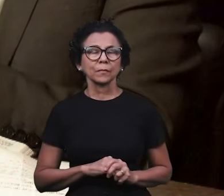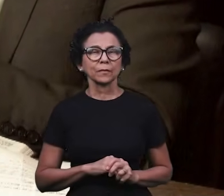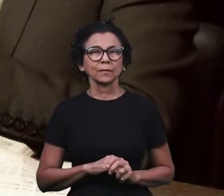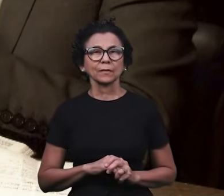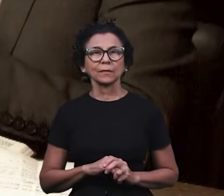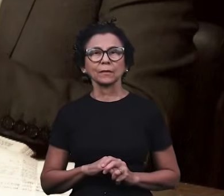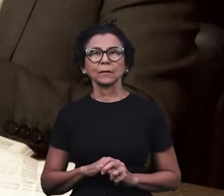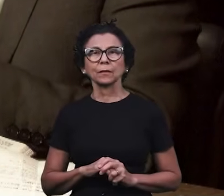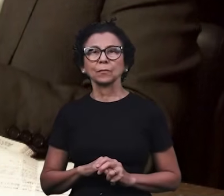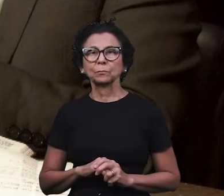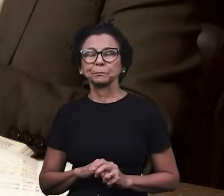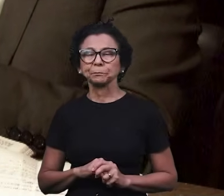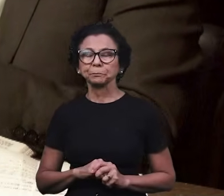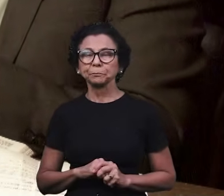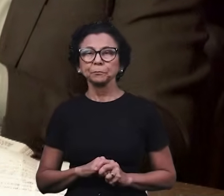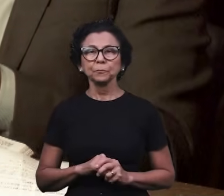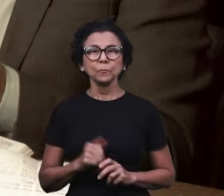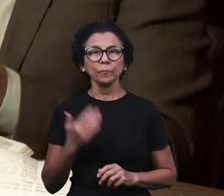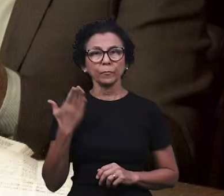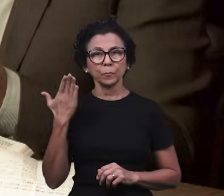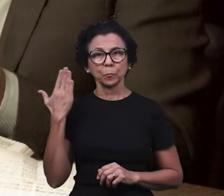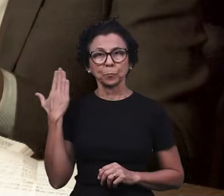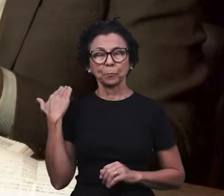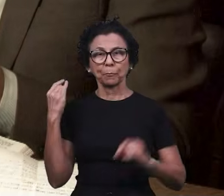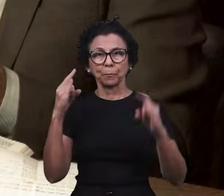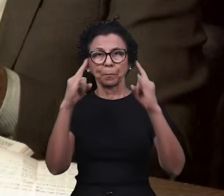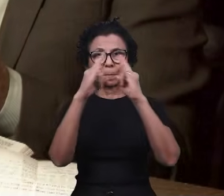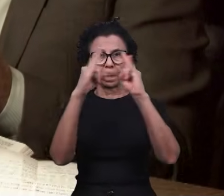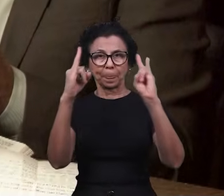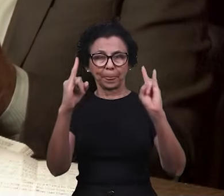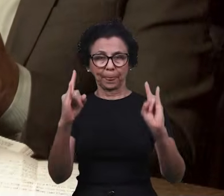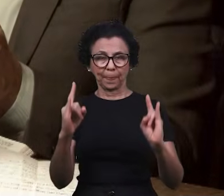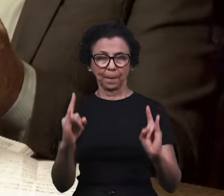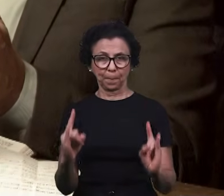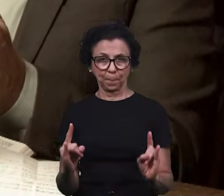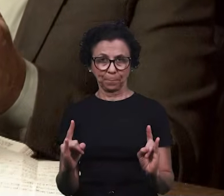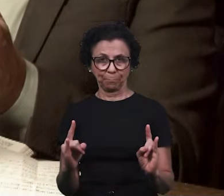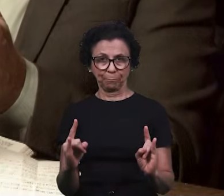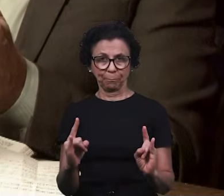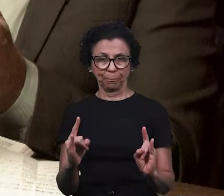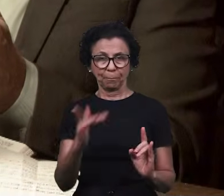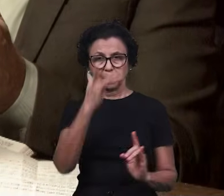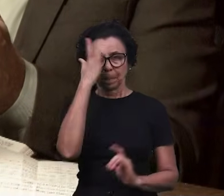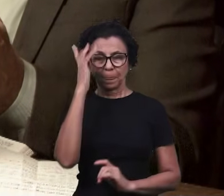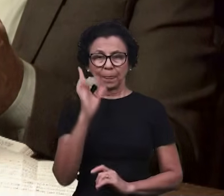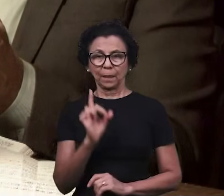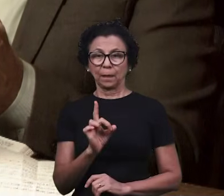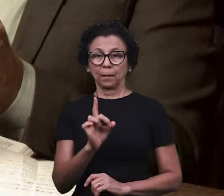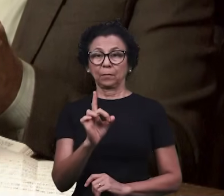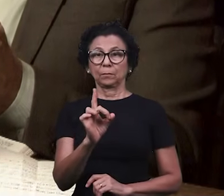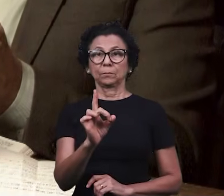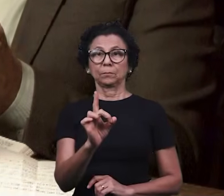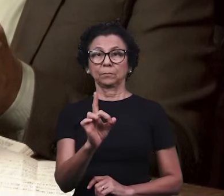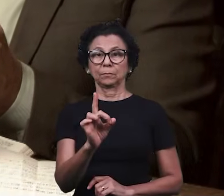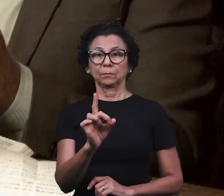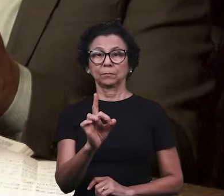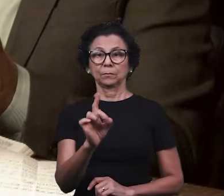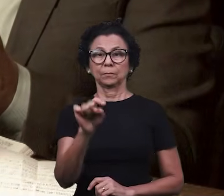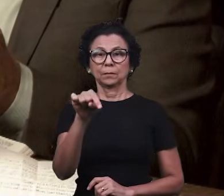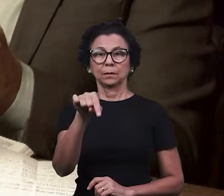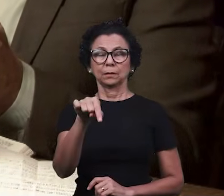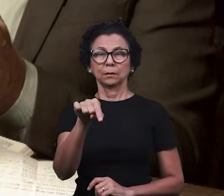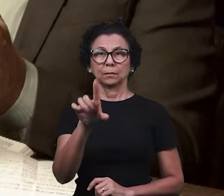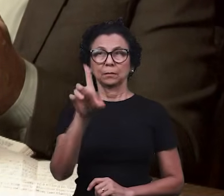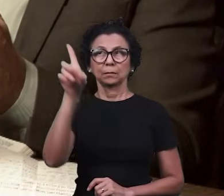para o sacerdócio, que era aquele que iria entrar na presença de Deus, aquele que